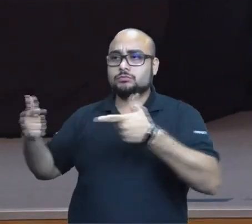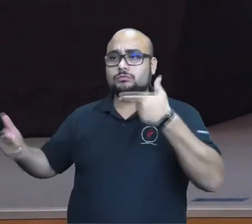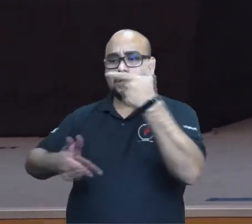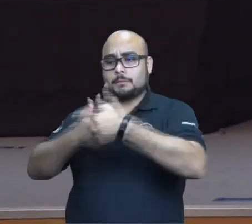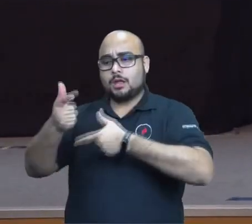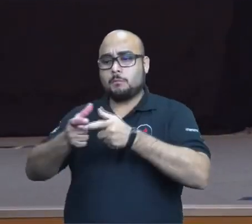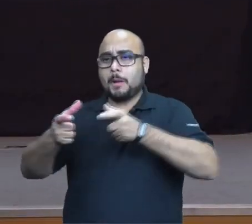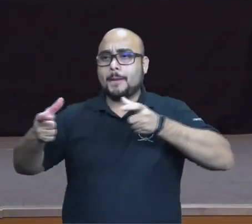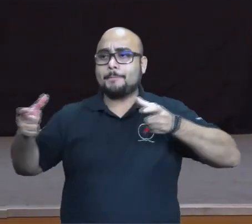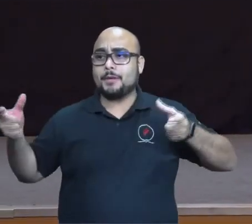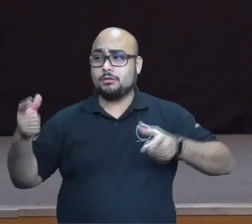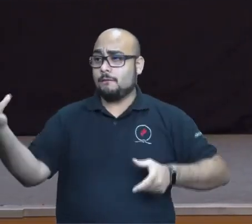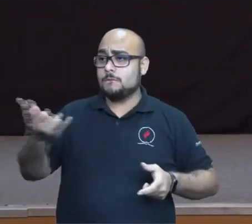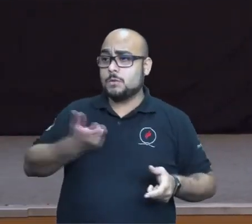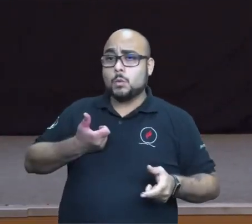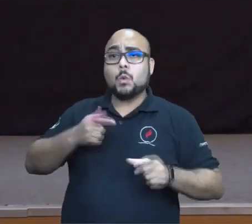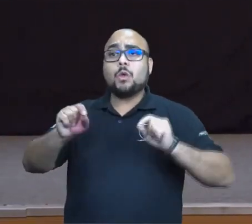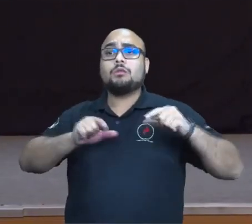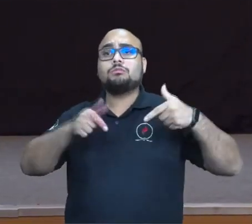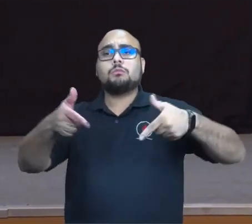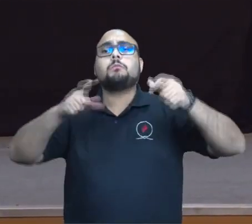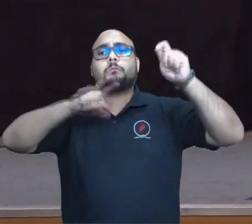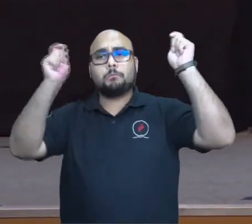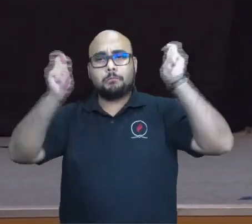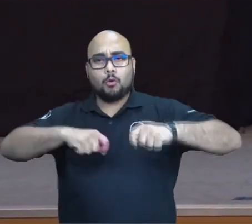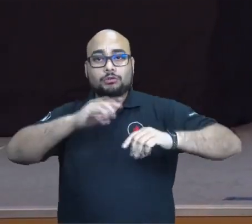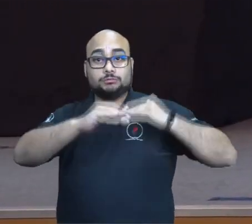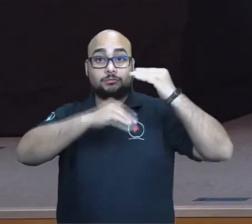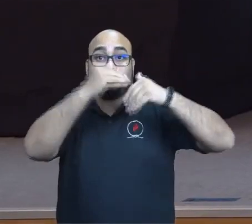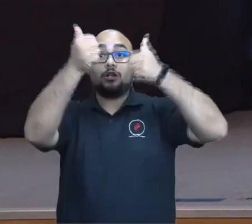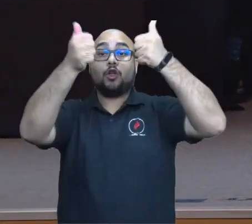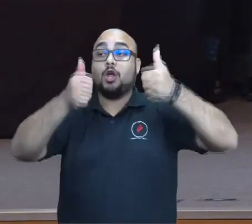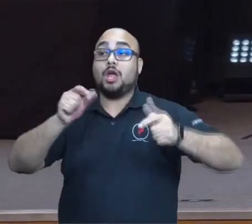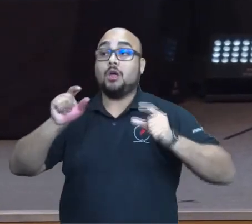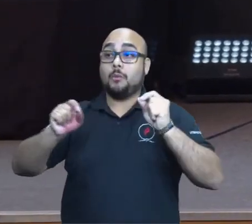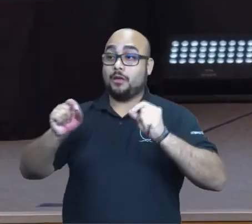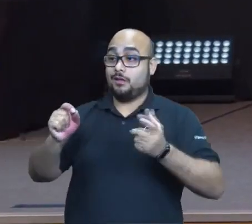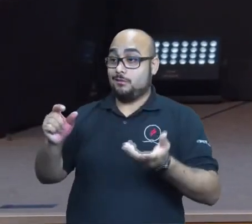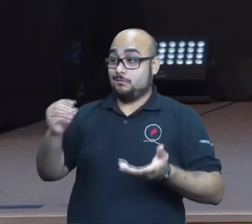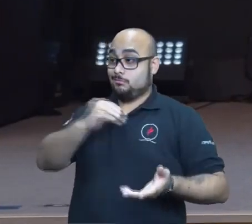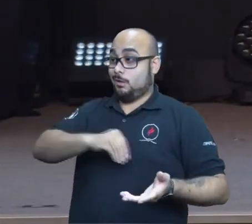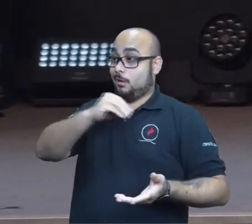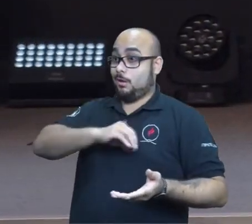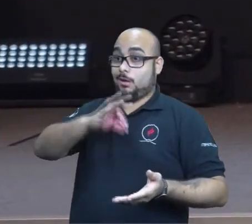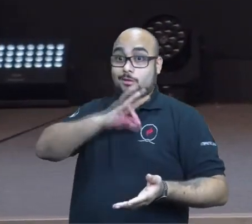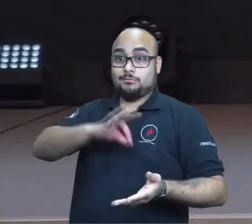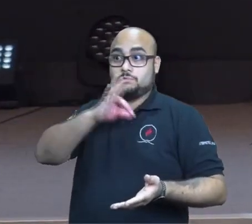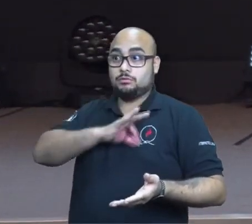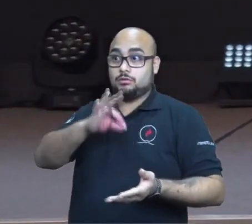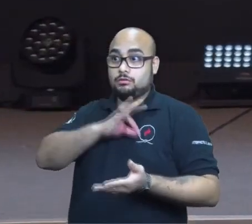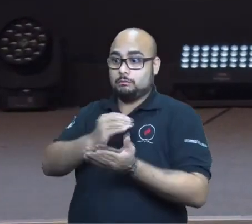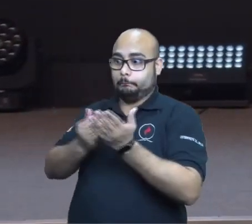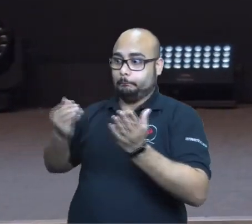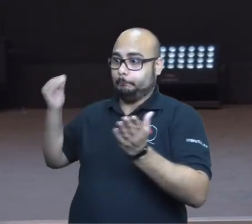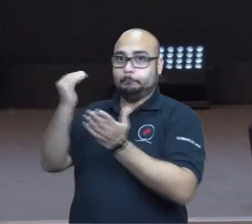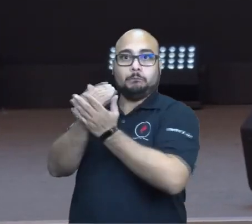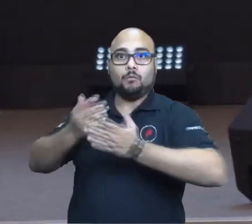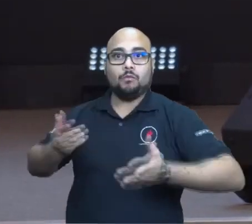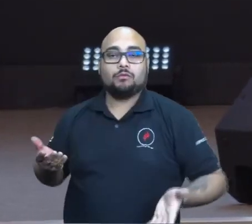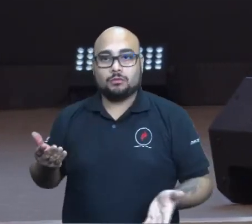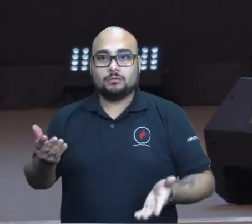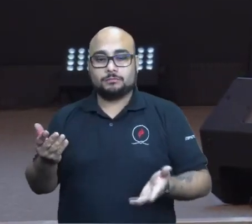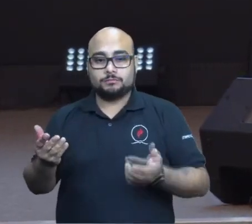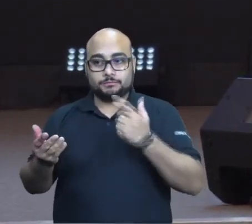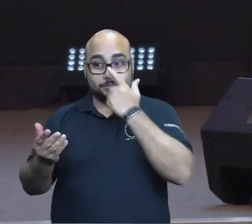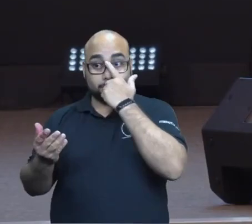merece melhorar que alguém diga que você merece um salário melhor que alguém diga que você merece se mudar de casa Deus